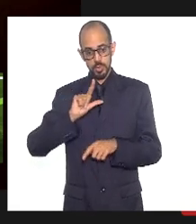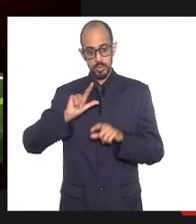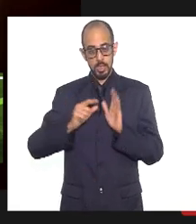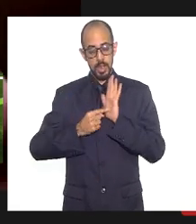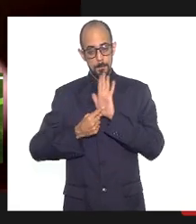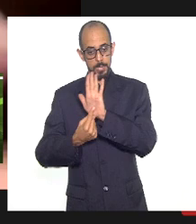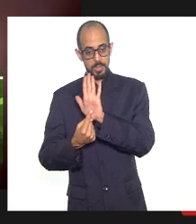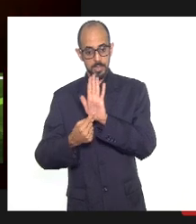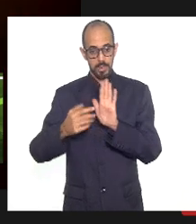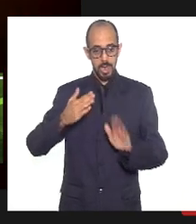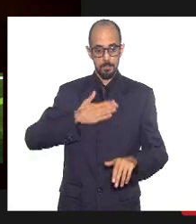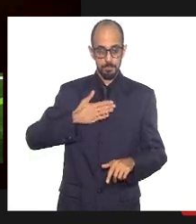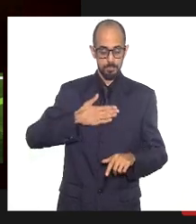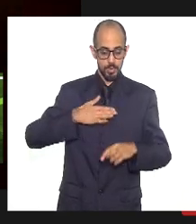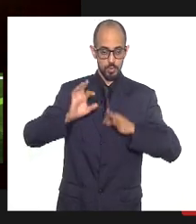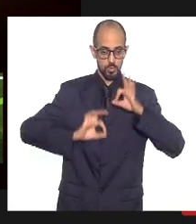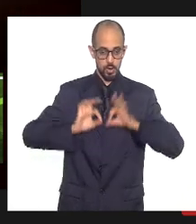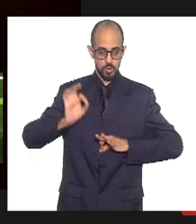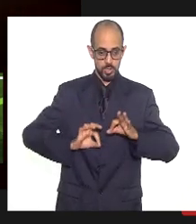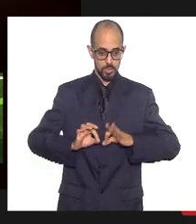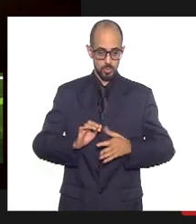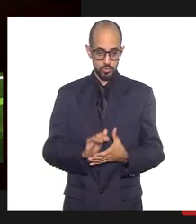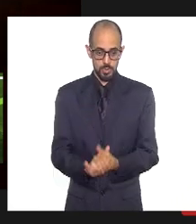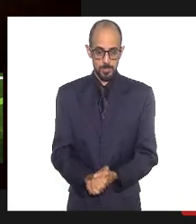apresentar mais outros projetos.